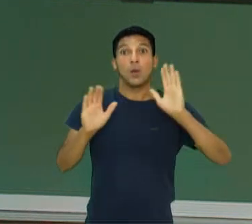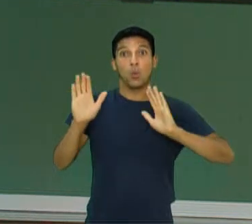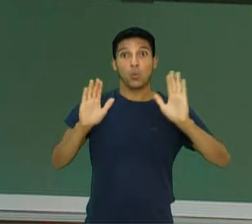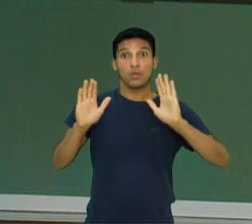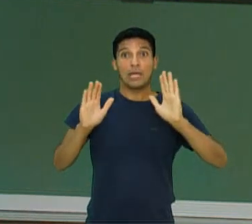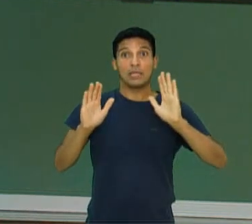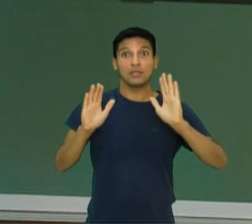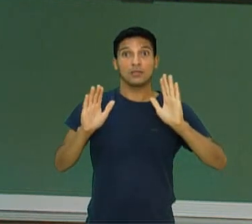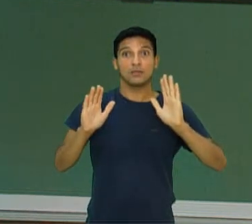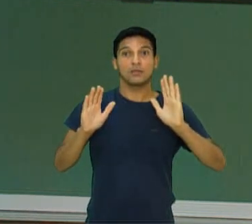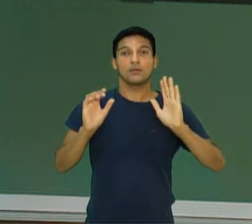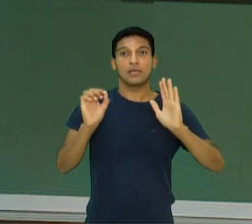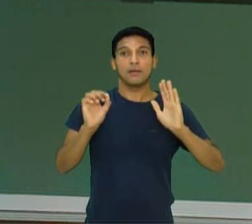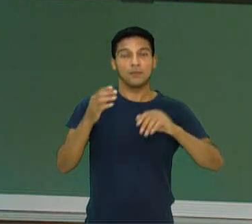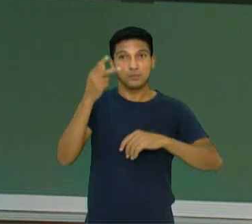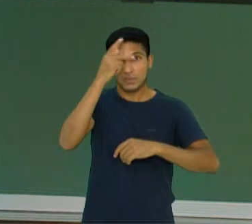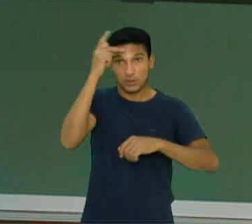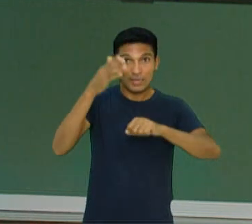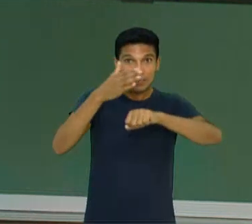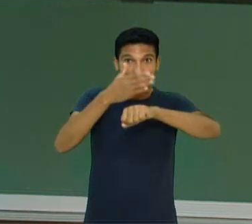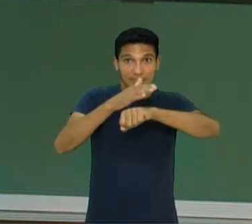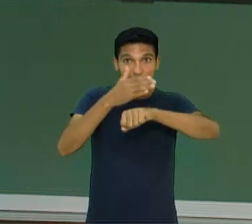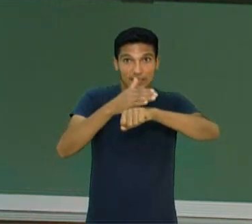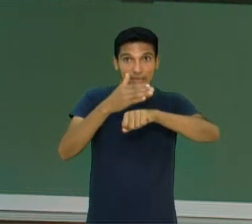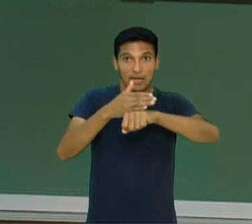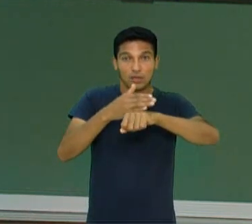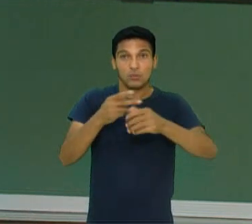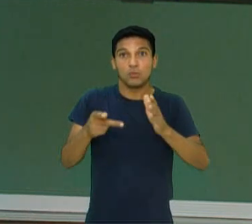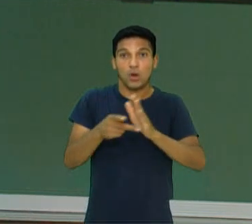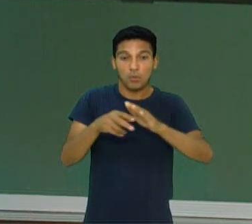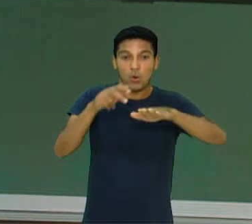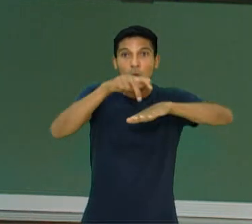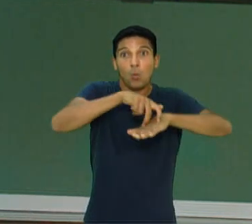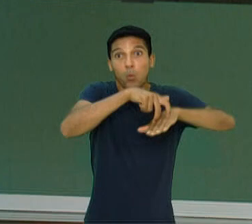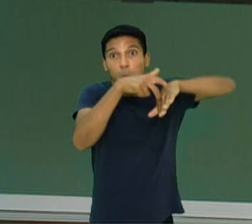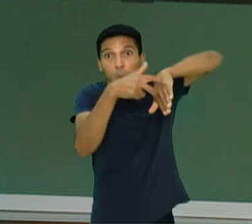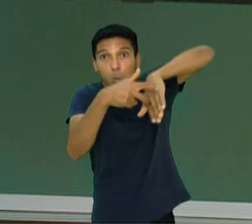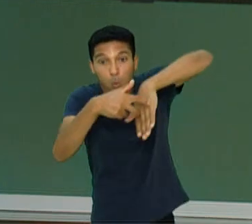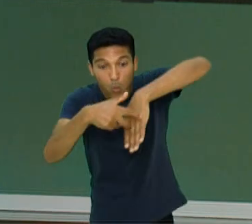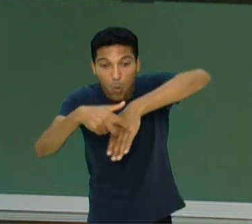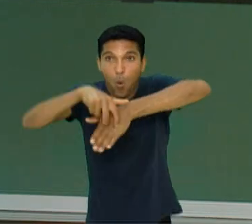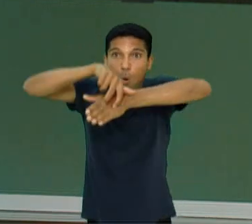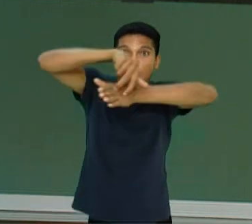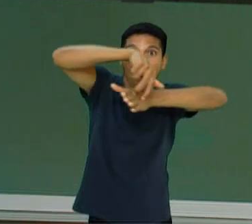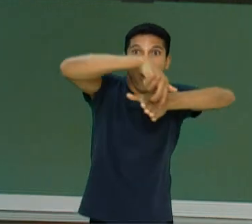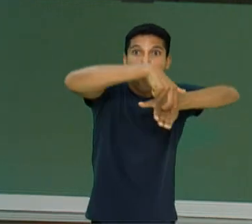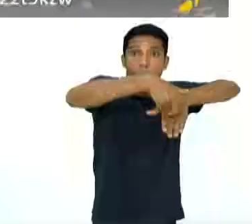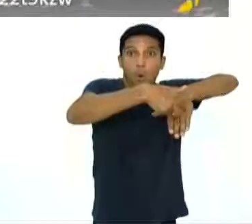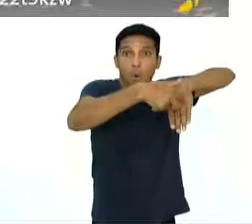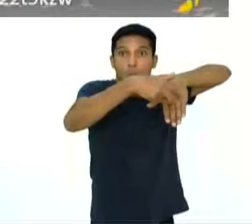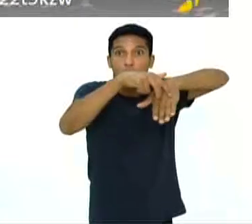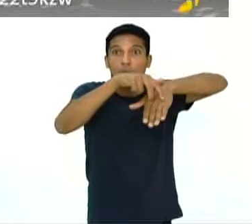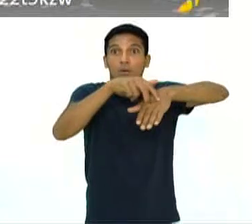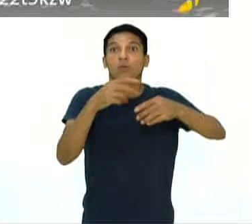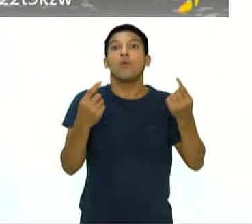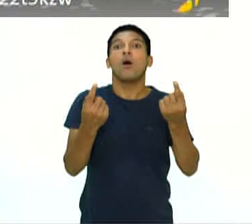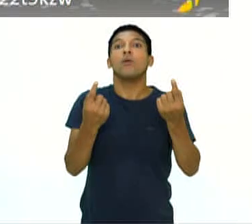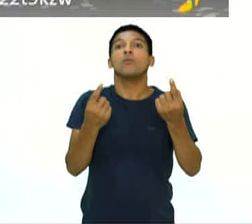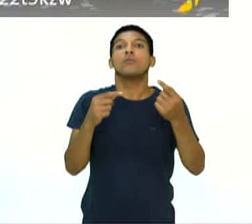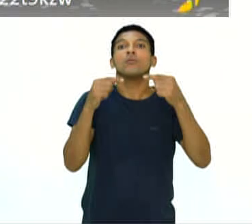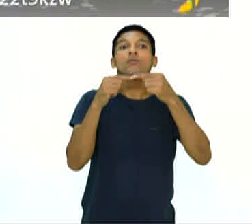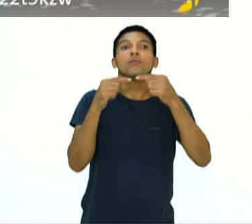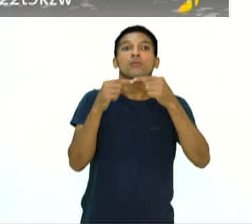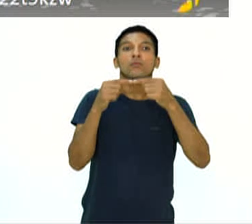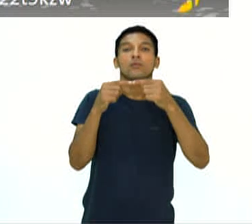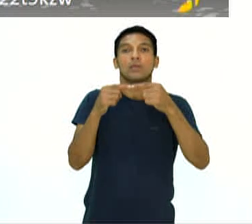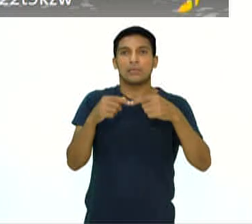conduta de um praticante de atividades de aventura com relação à segurança? Olha só, ele deve